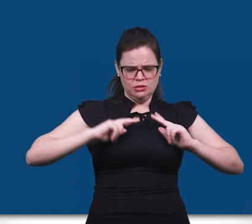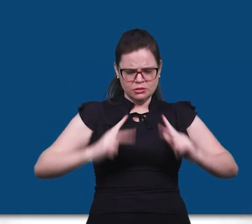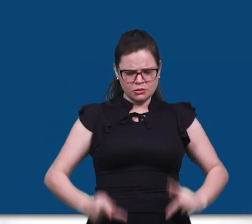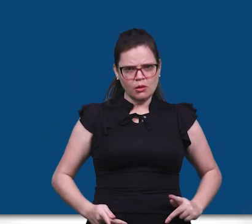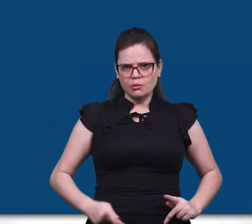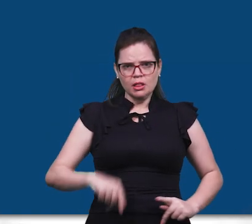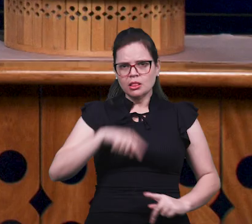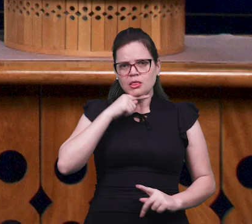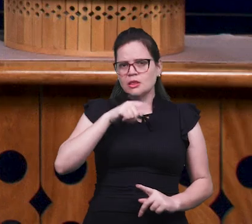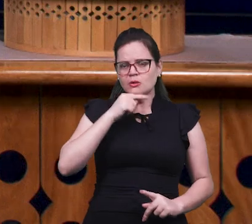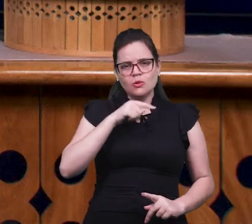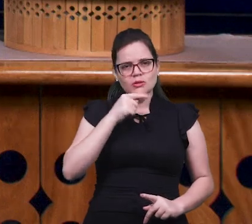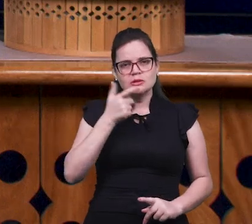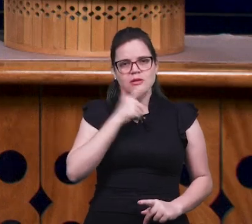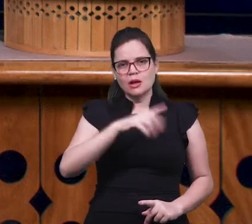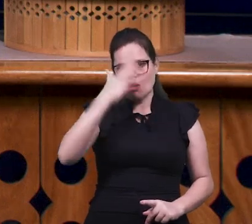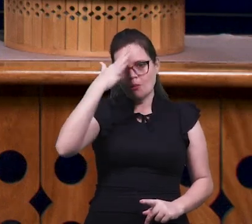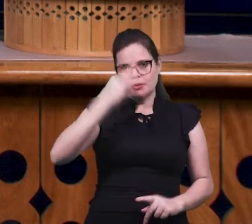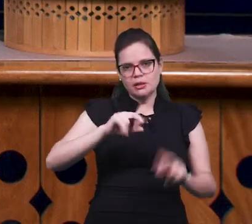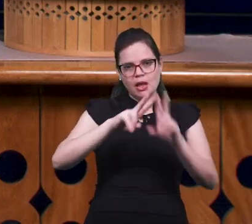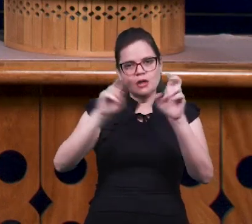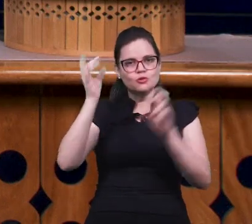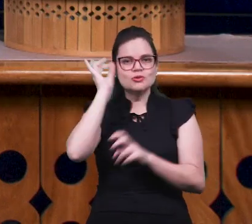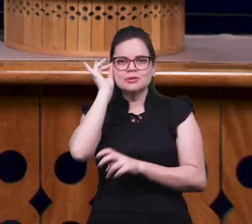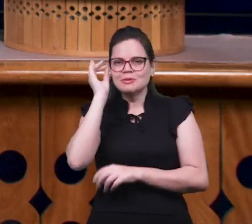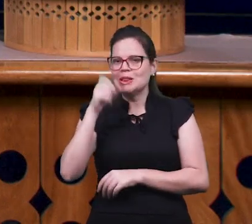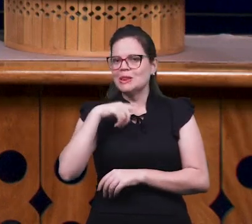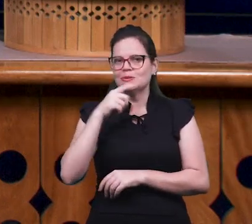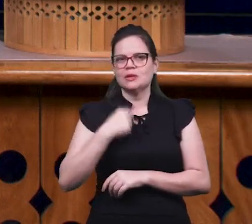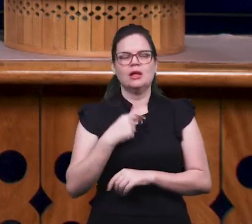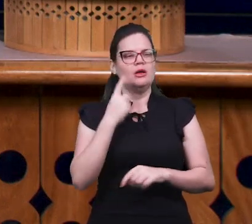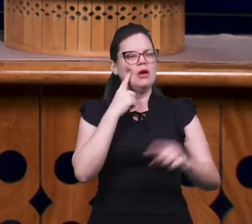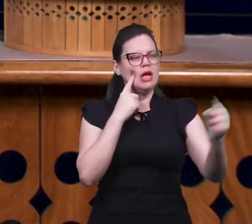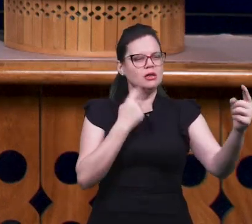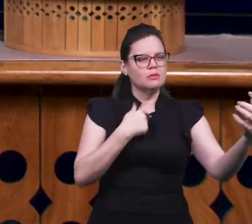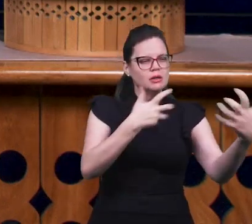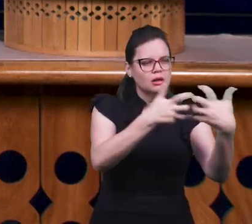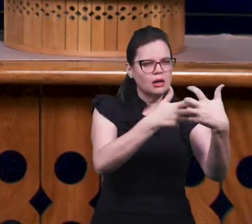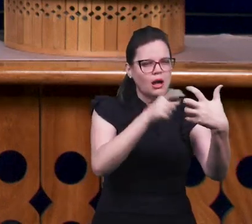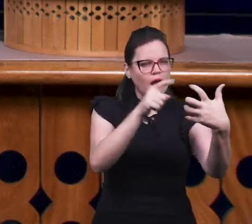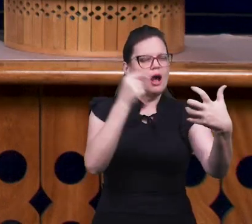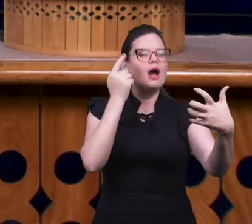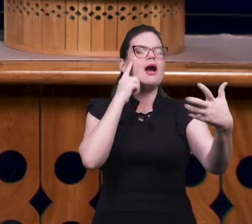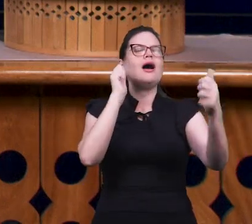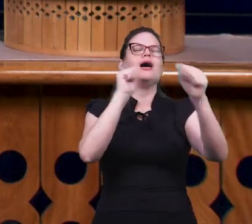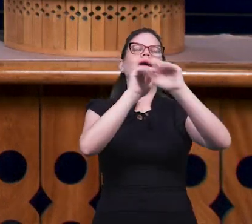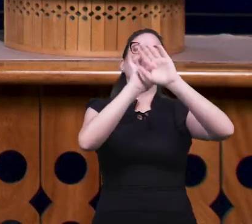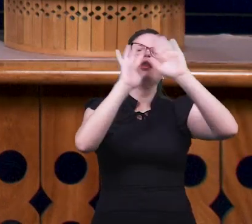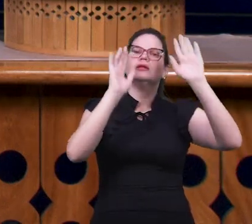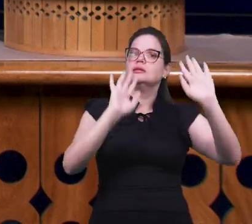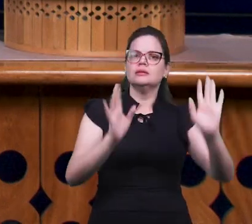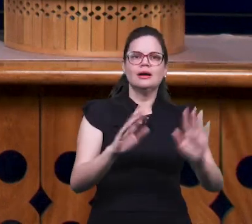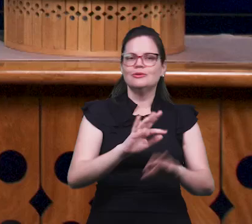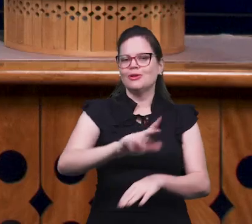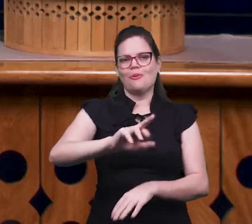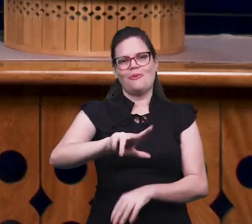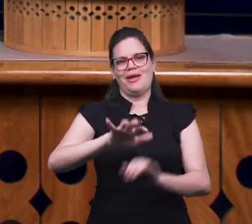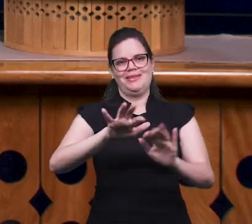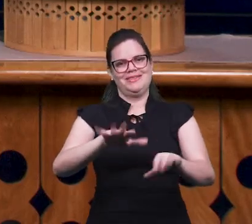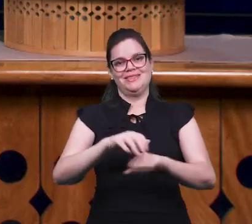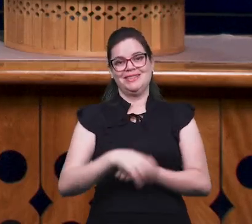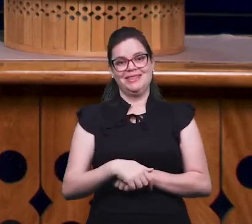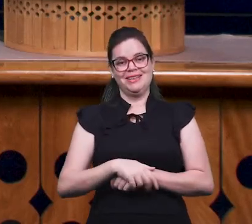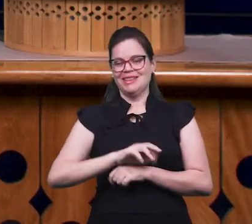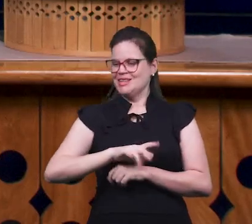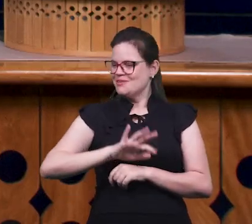pela lógica, pela razão, pela lógica, não, esse aqui tem que coincidir com isso, para aquela lógica matemática de Aristóteles,